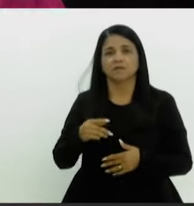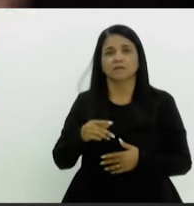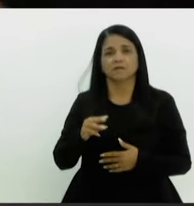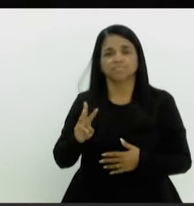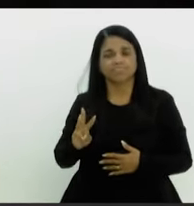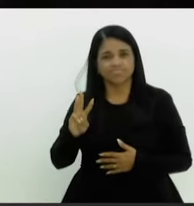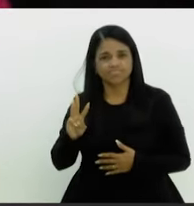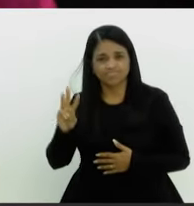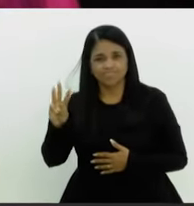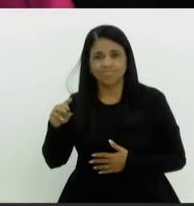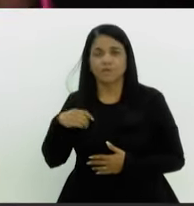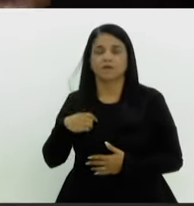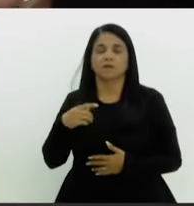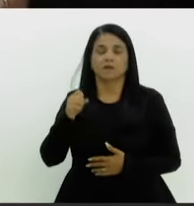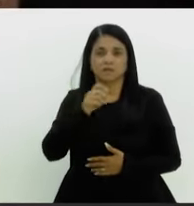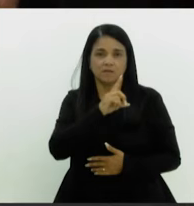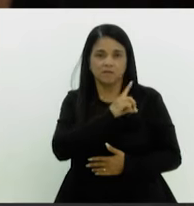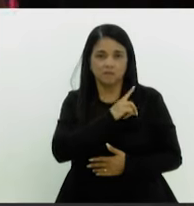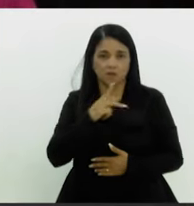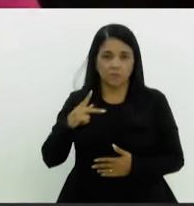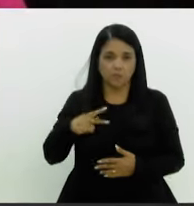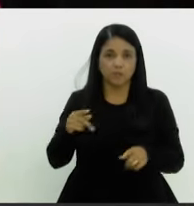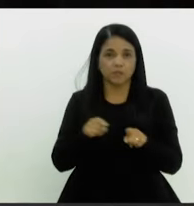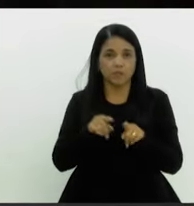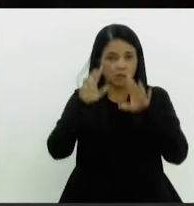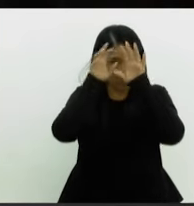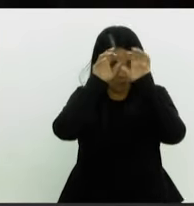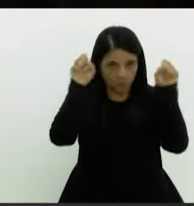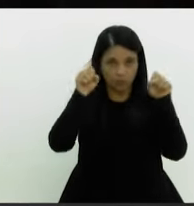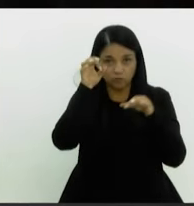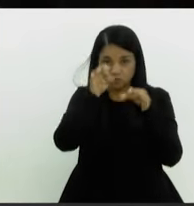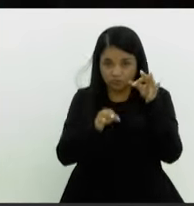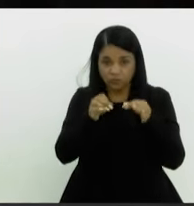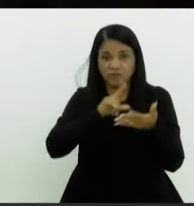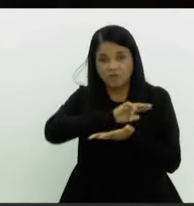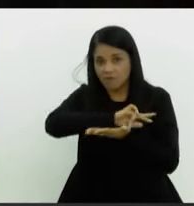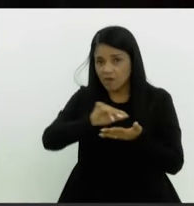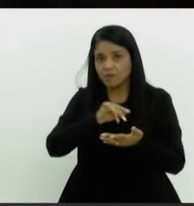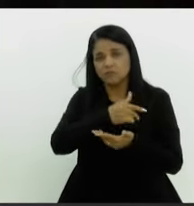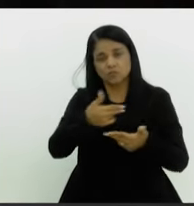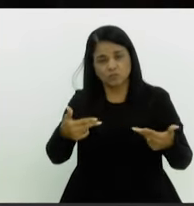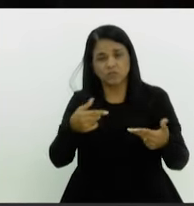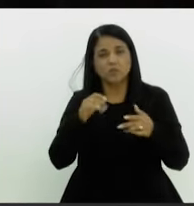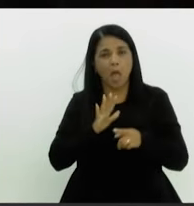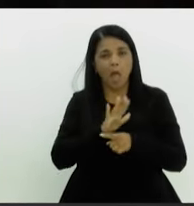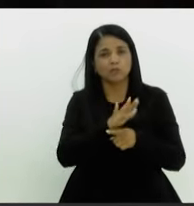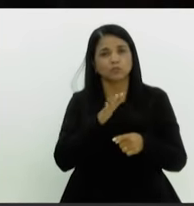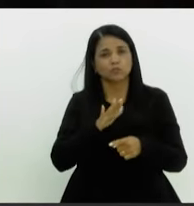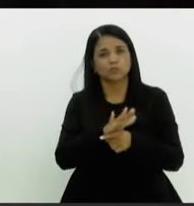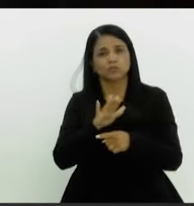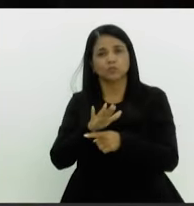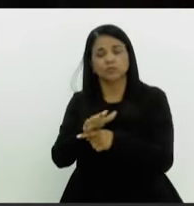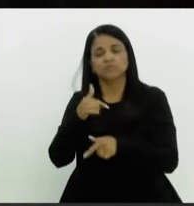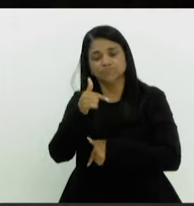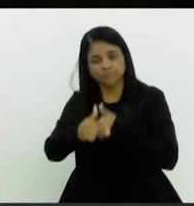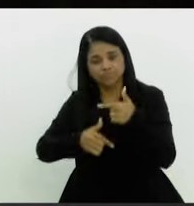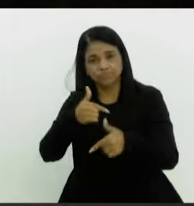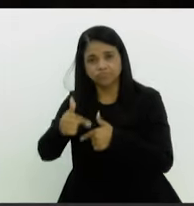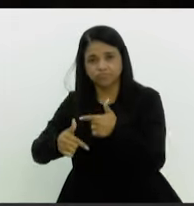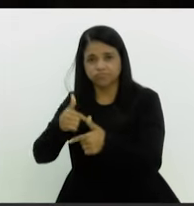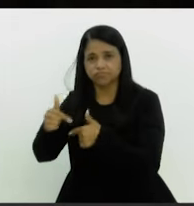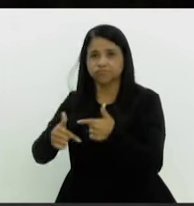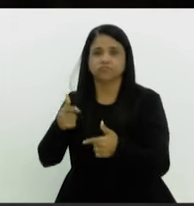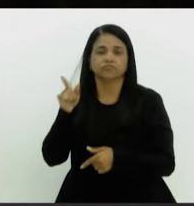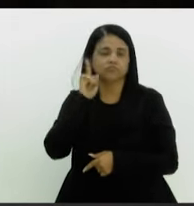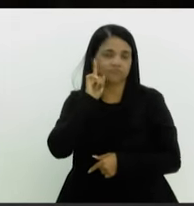acesse assim como do tribunal de justiça porque tem muita coisa que vai ajudar vocês no exercício na prática ali no